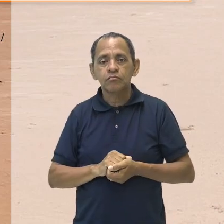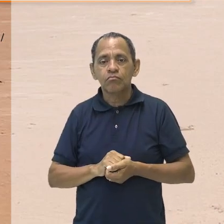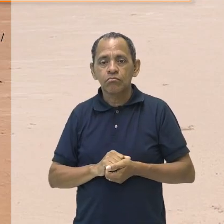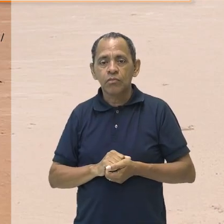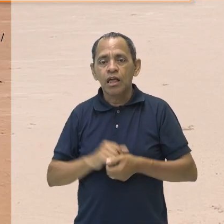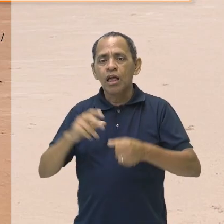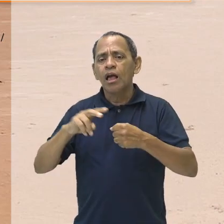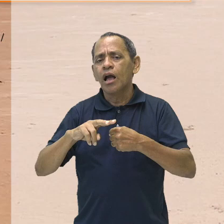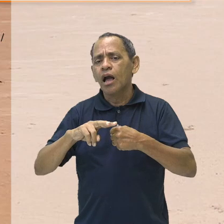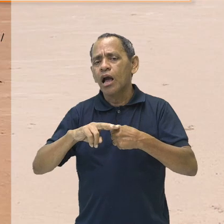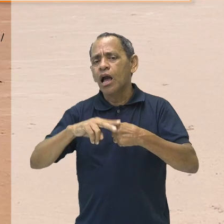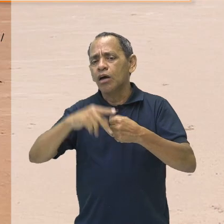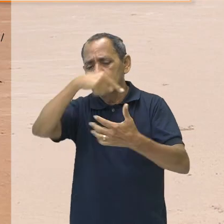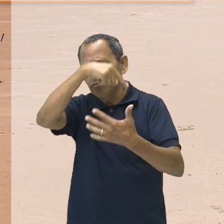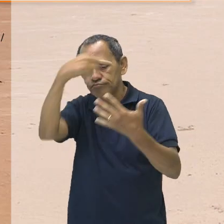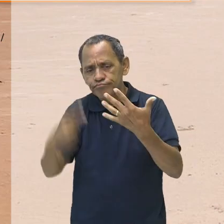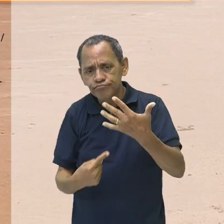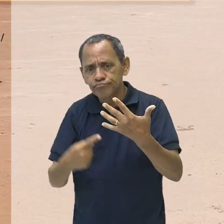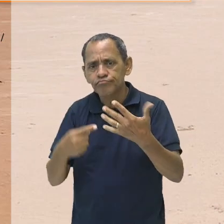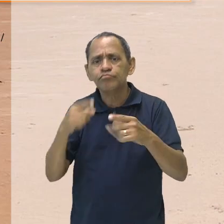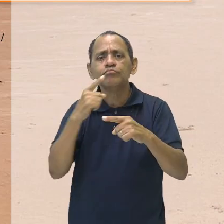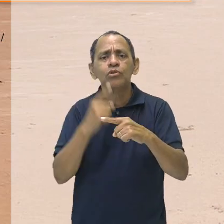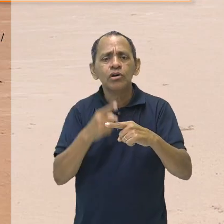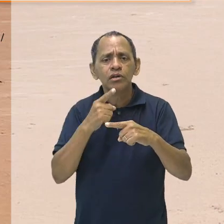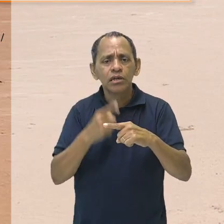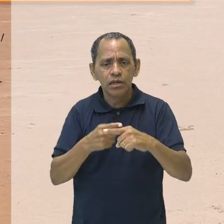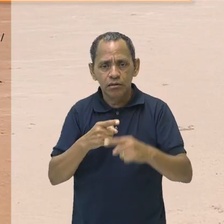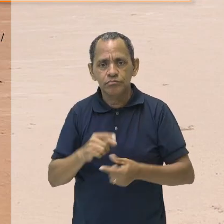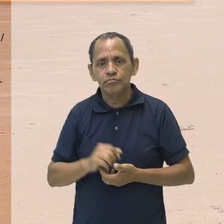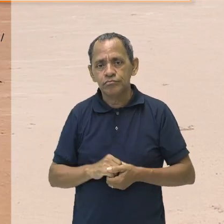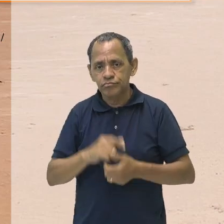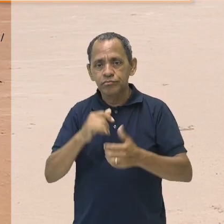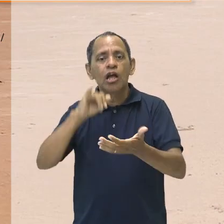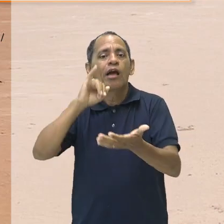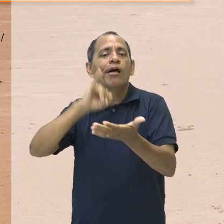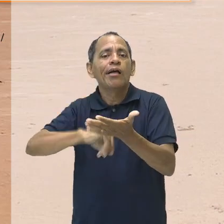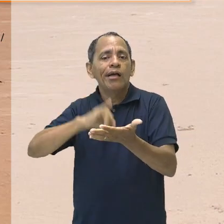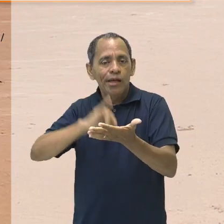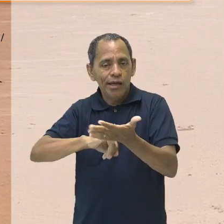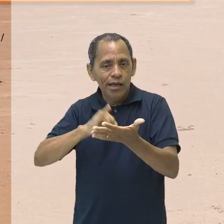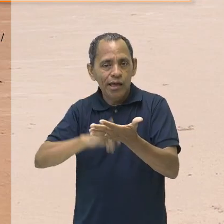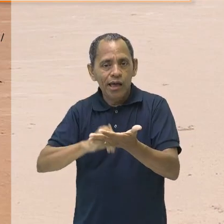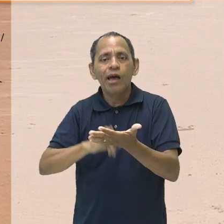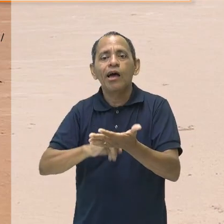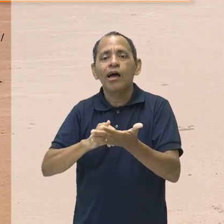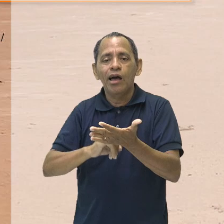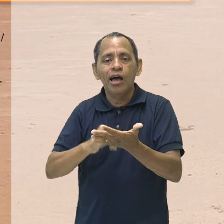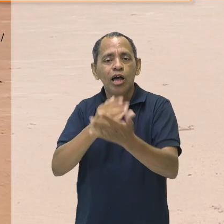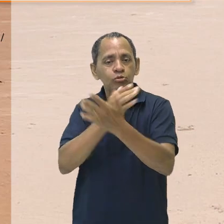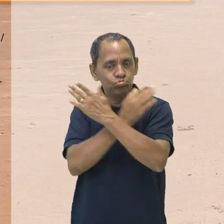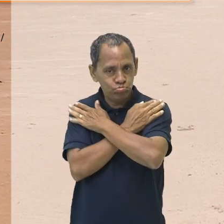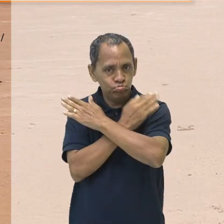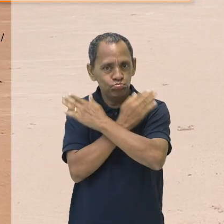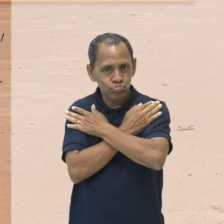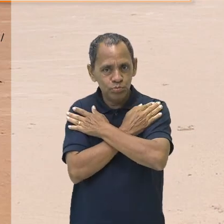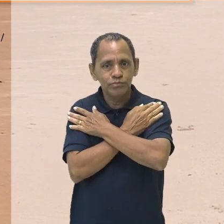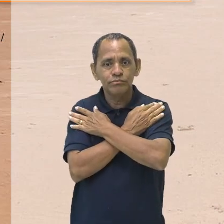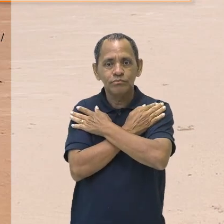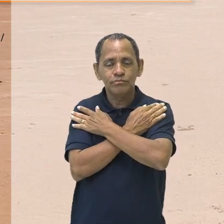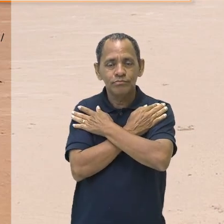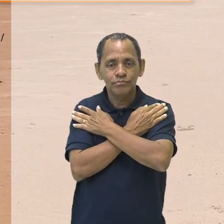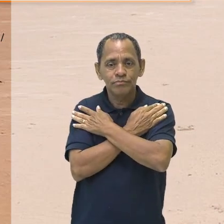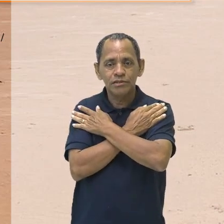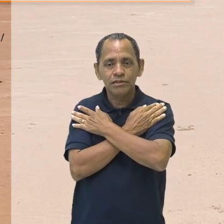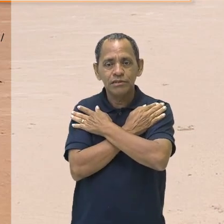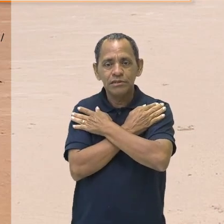do trabalho informal. Nós temos uma alta taxa de desemprego. Infelizmente, né, quando nós